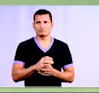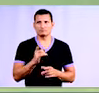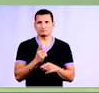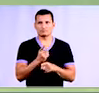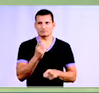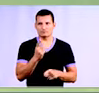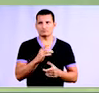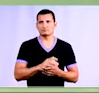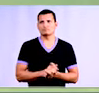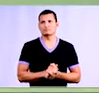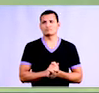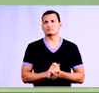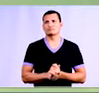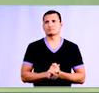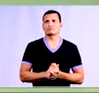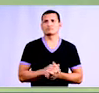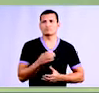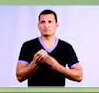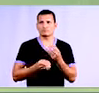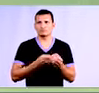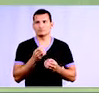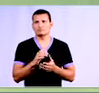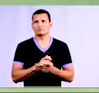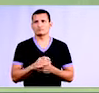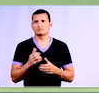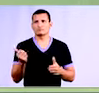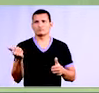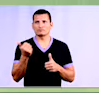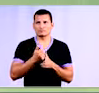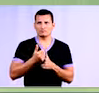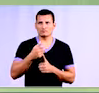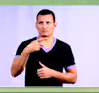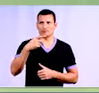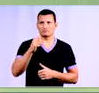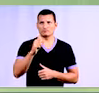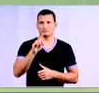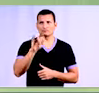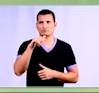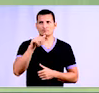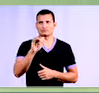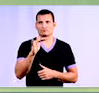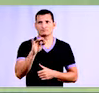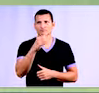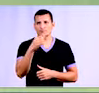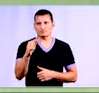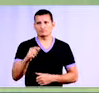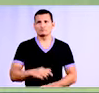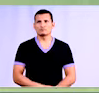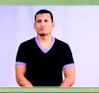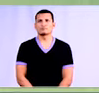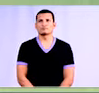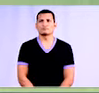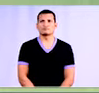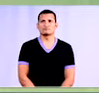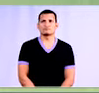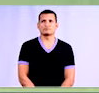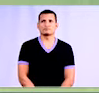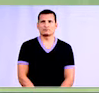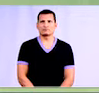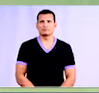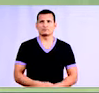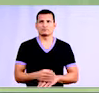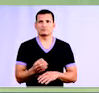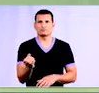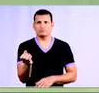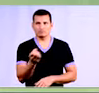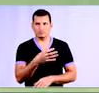de substituição de paginação. Veja que para a disciplina, conceito